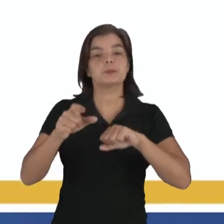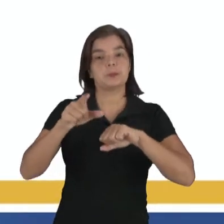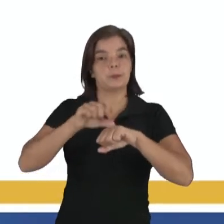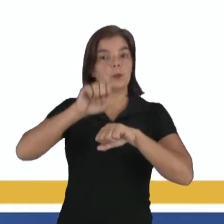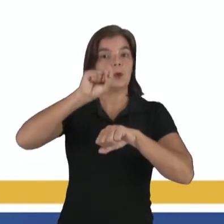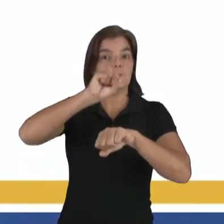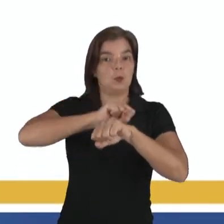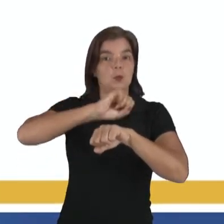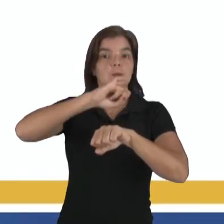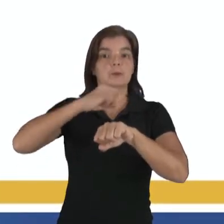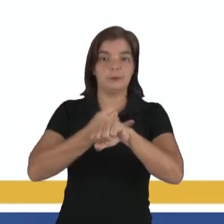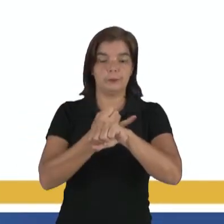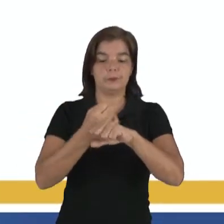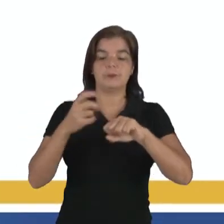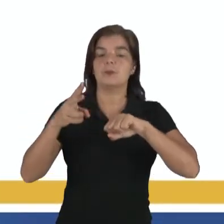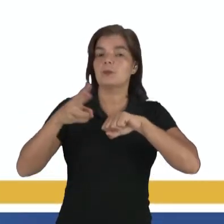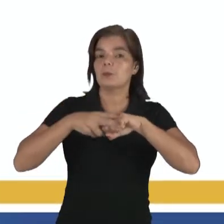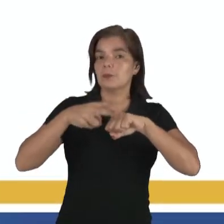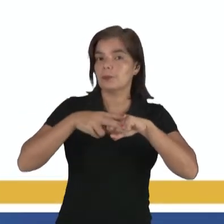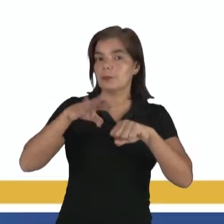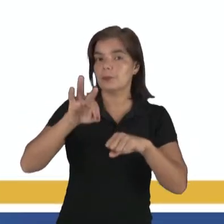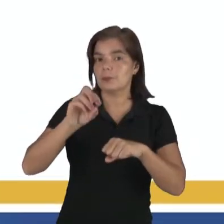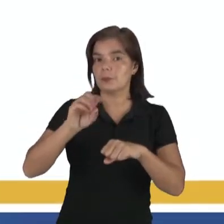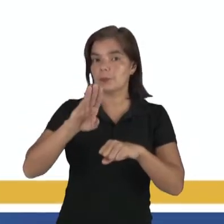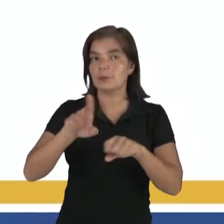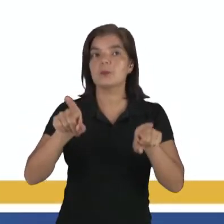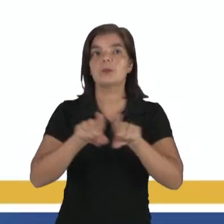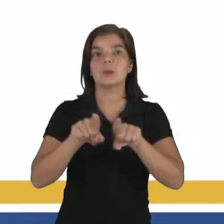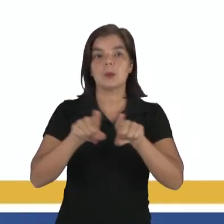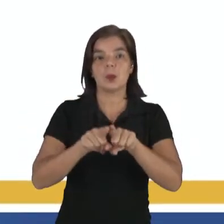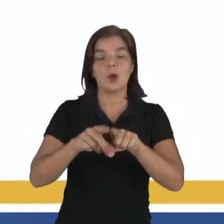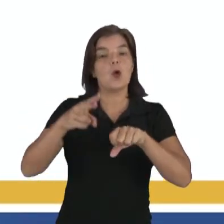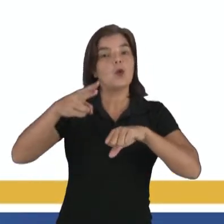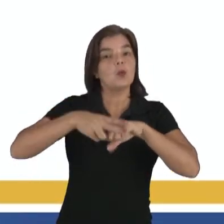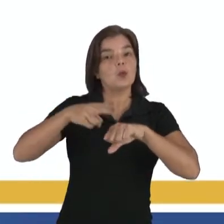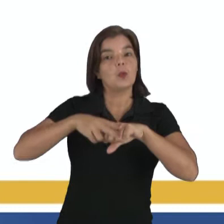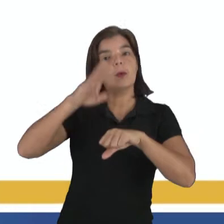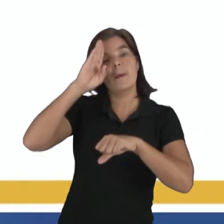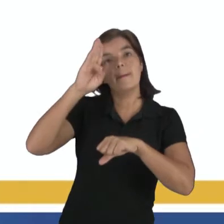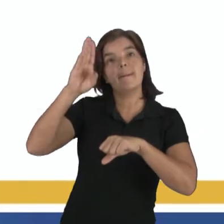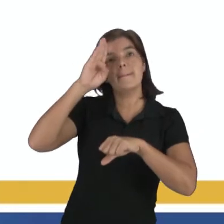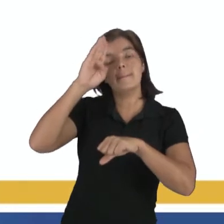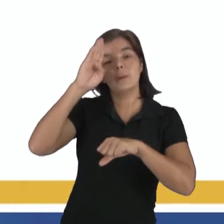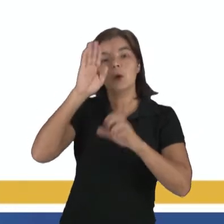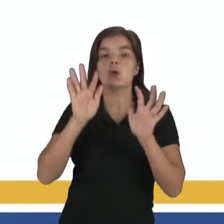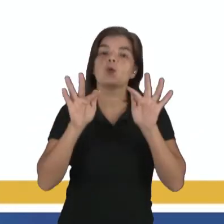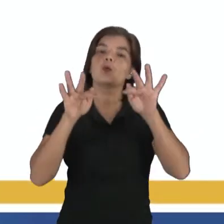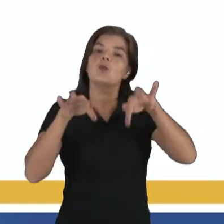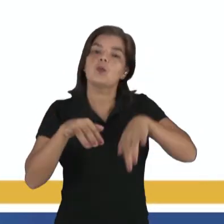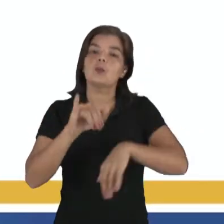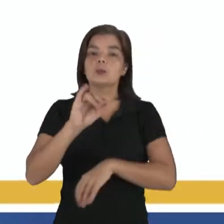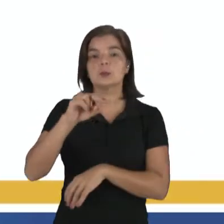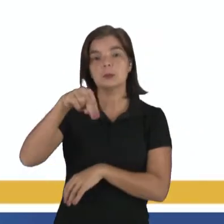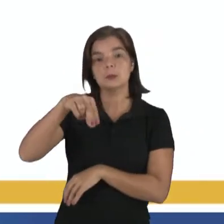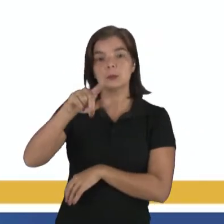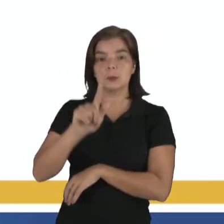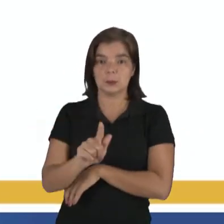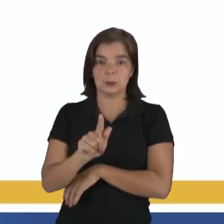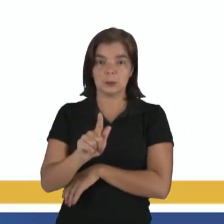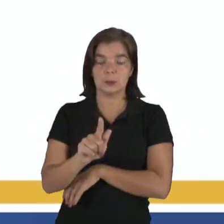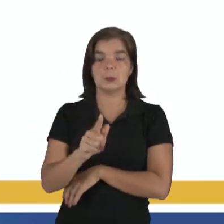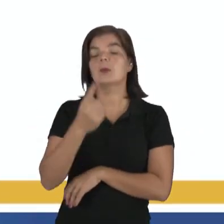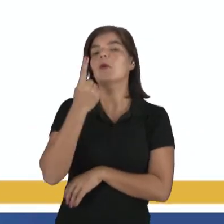sujeito, o verbo to be e o verbo principal da sua frase com o finalzinho em